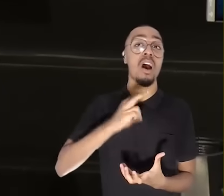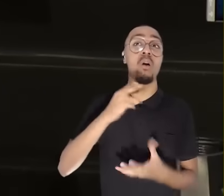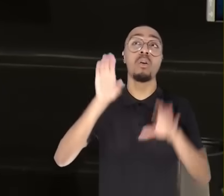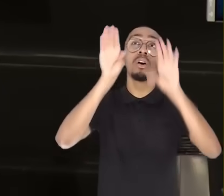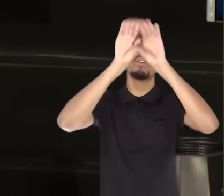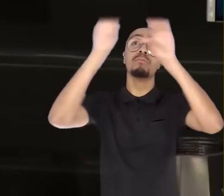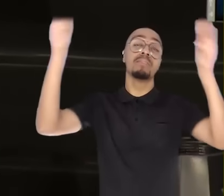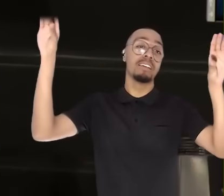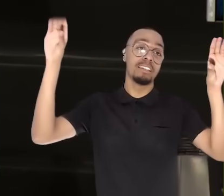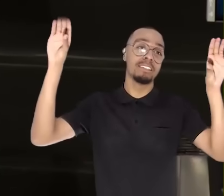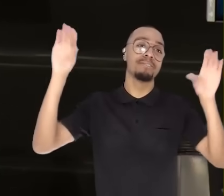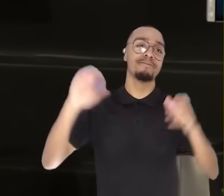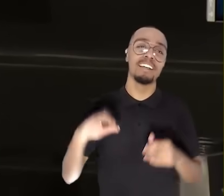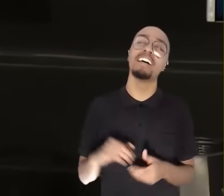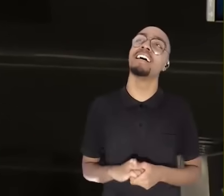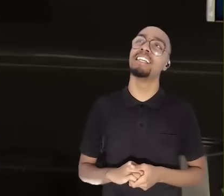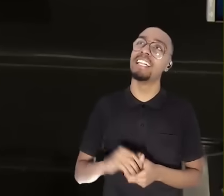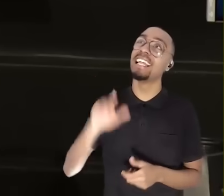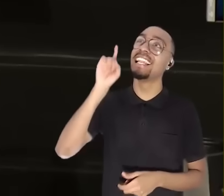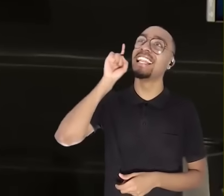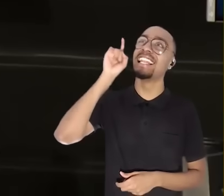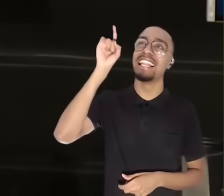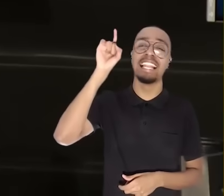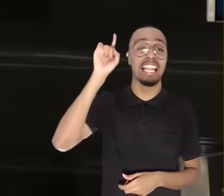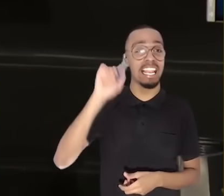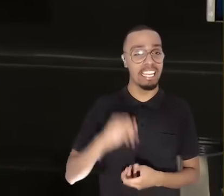céus? Nas regiões